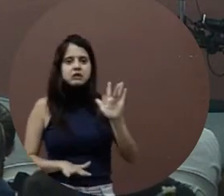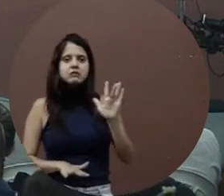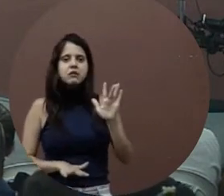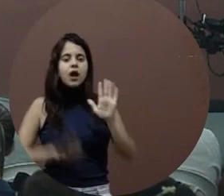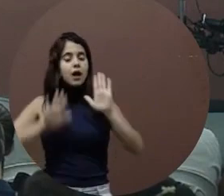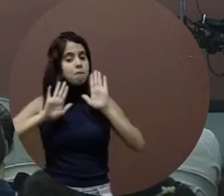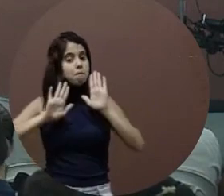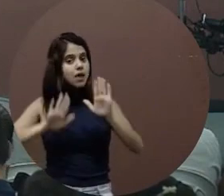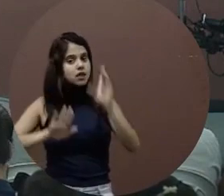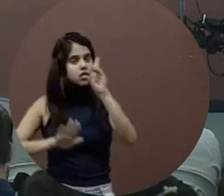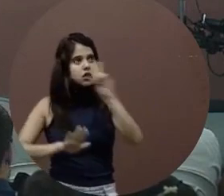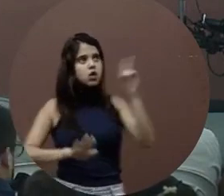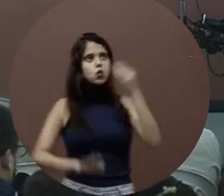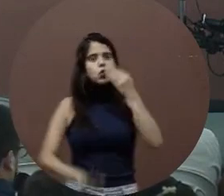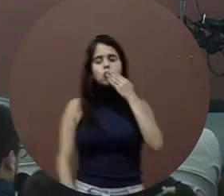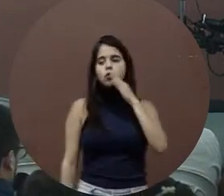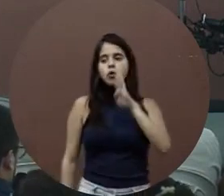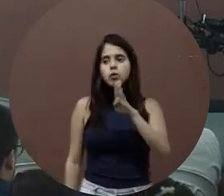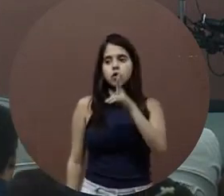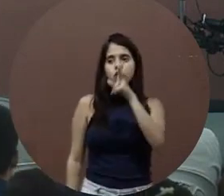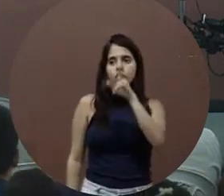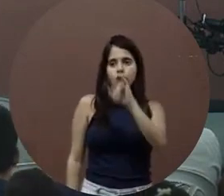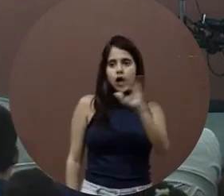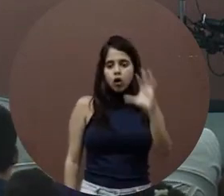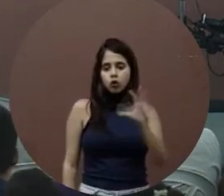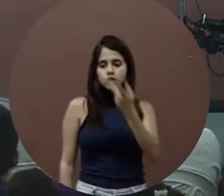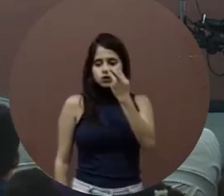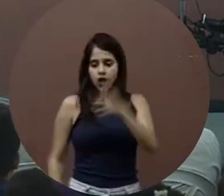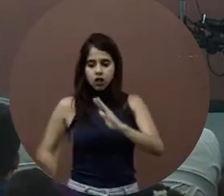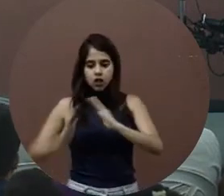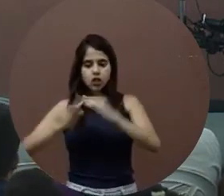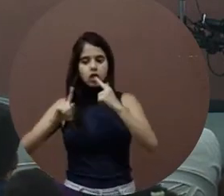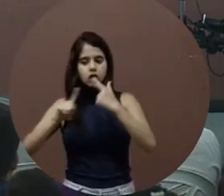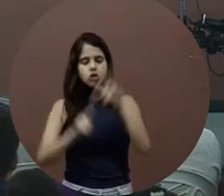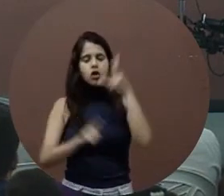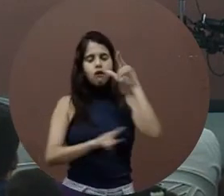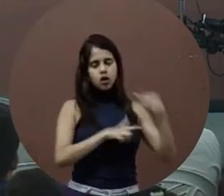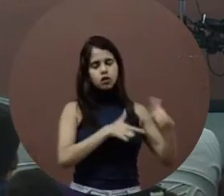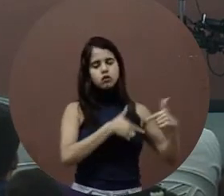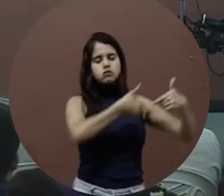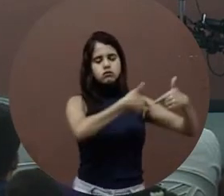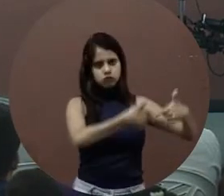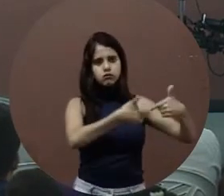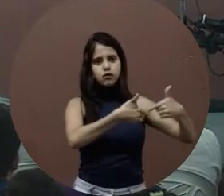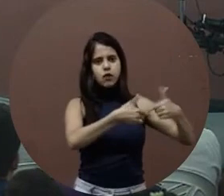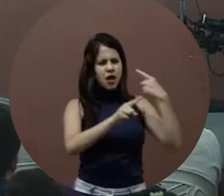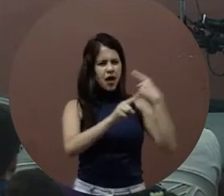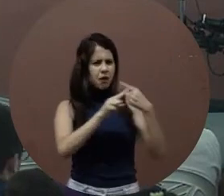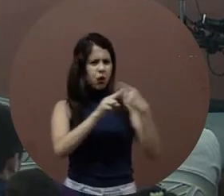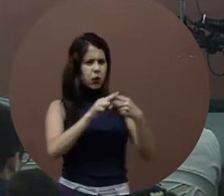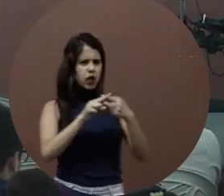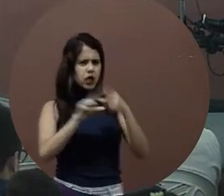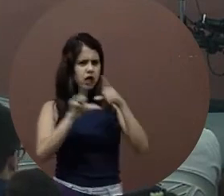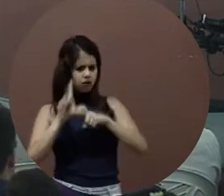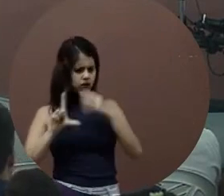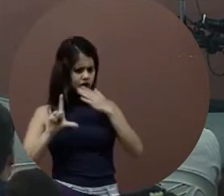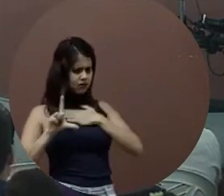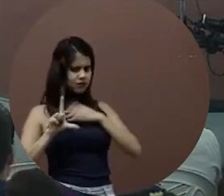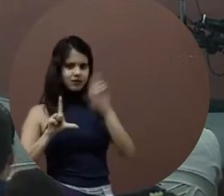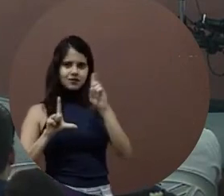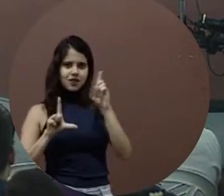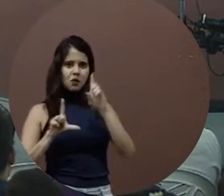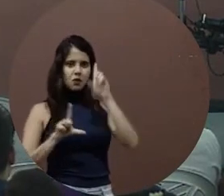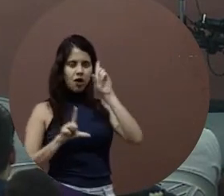Mas o que Ele prometeu que vai fazer aqui nessa igreja, e através dessa igreja Ele vai fazer. Porque não depende de mim. Mas